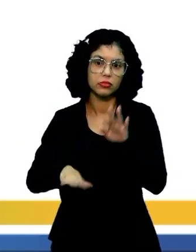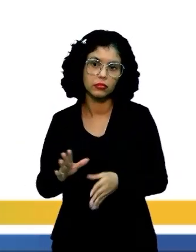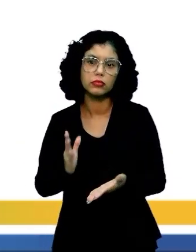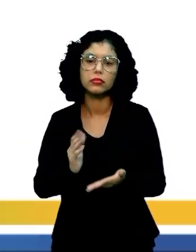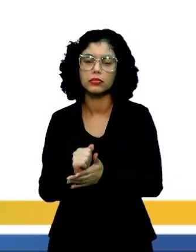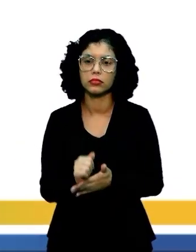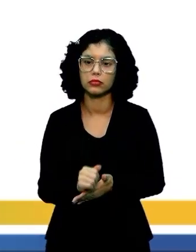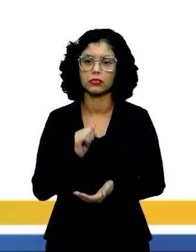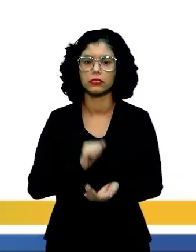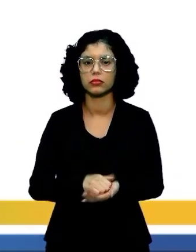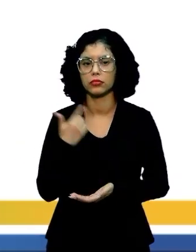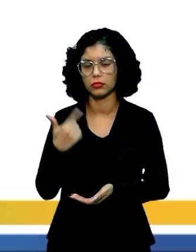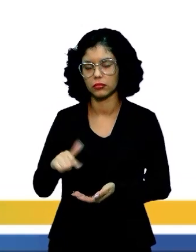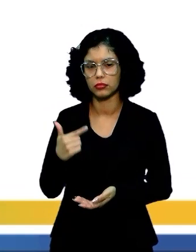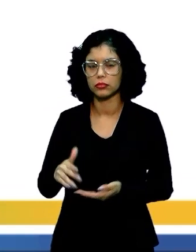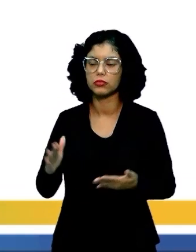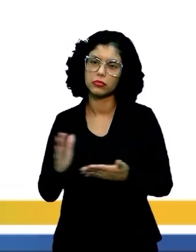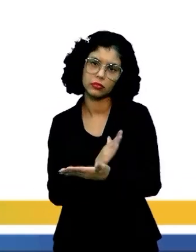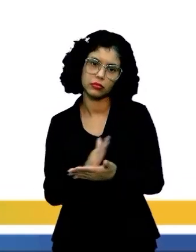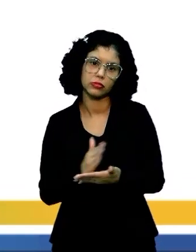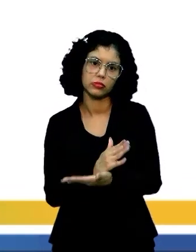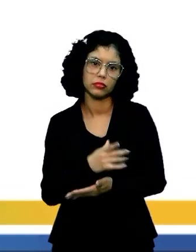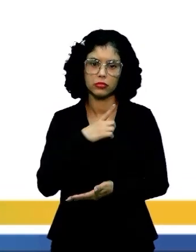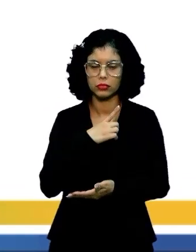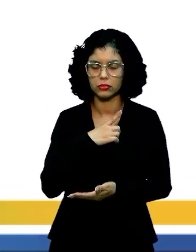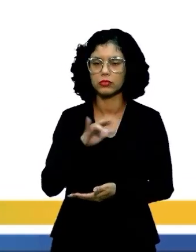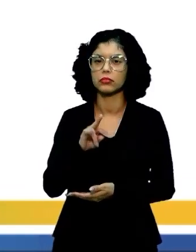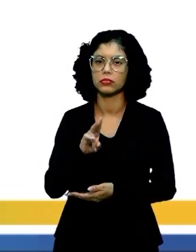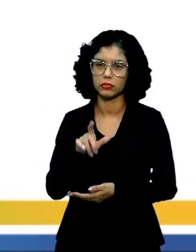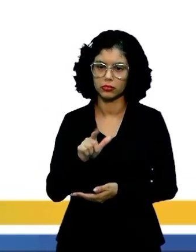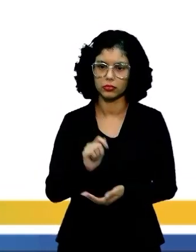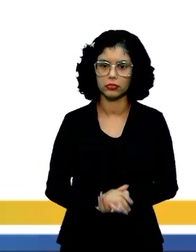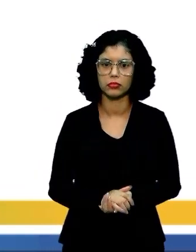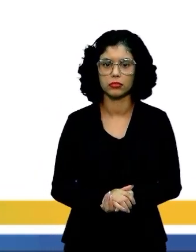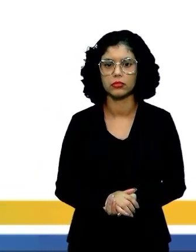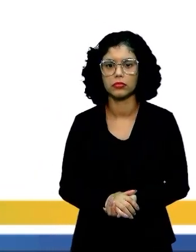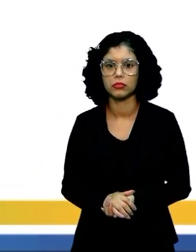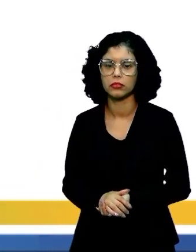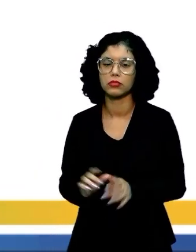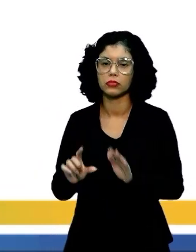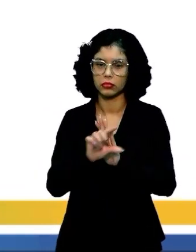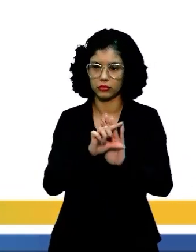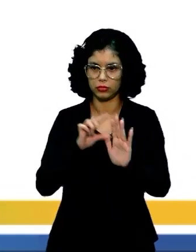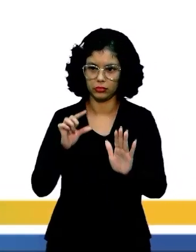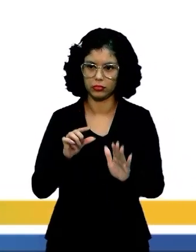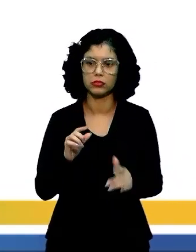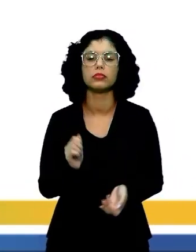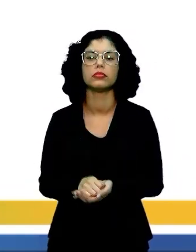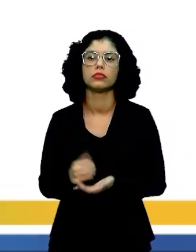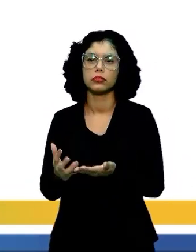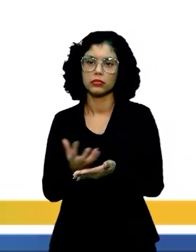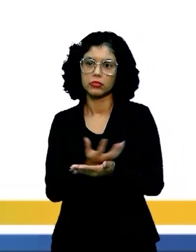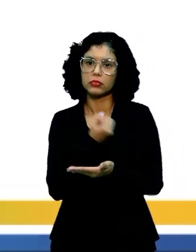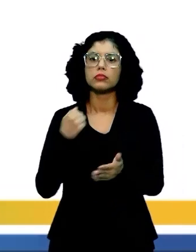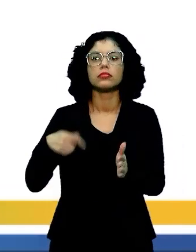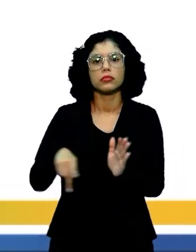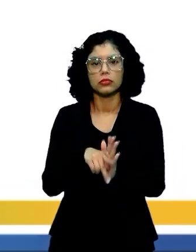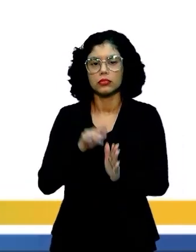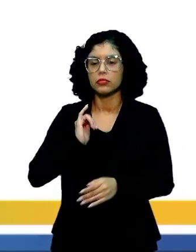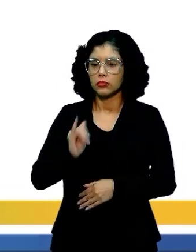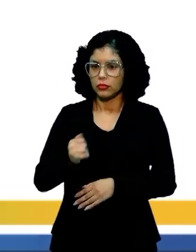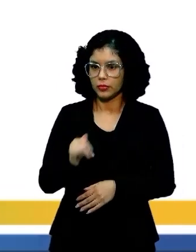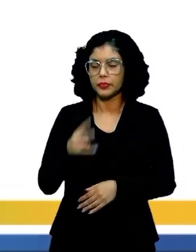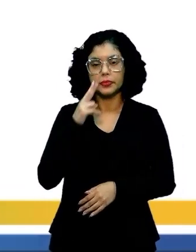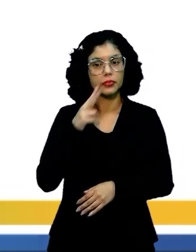se alcança sem o grotesco e alguma vez o cruel. Esse trecho aí é retirado justamente do conto que